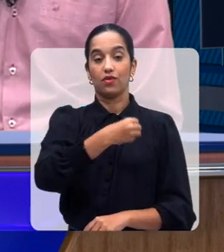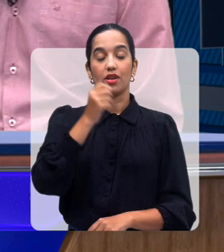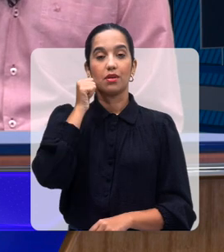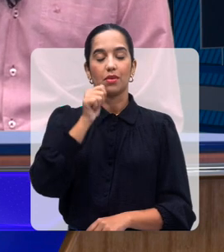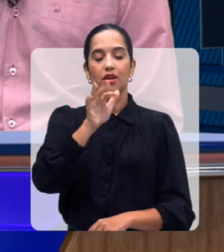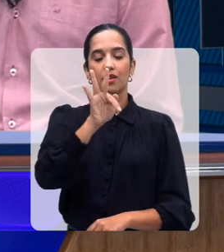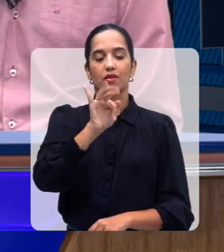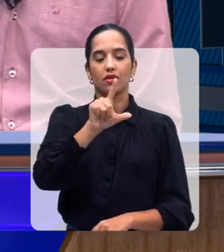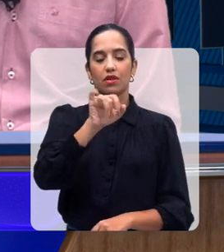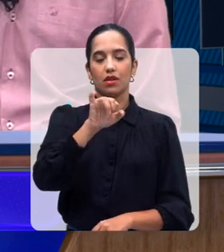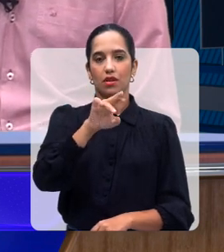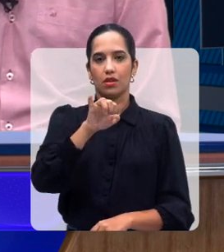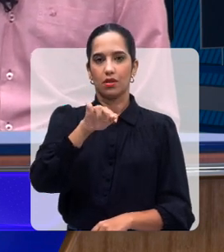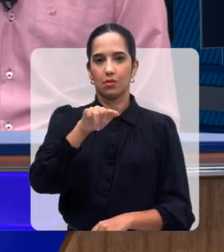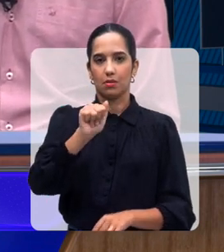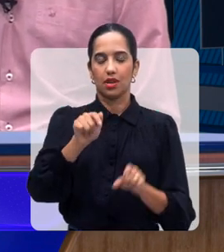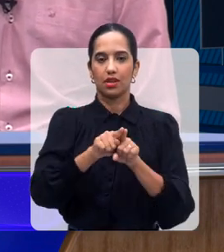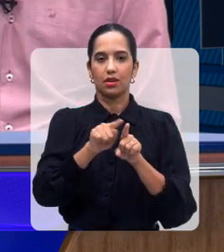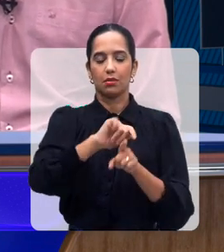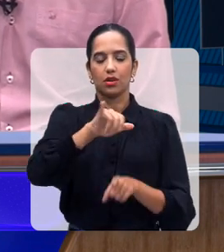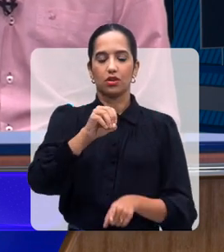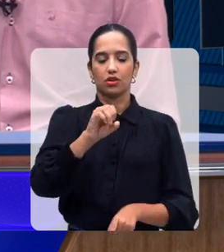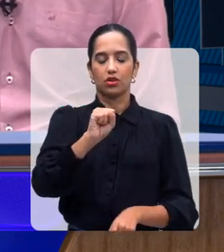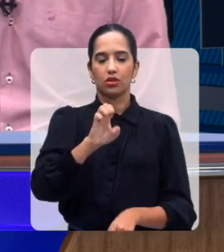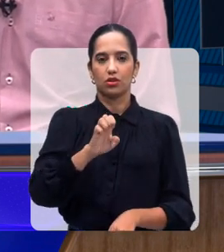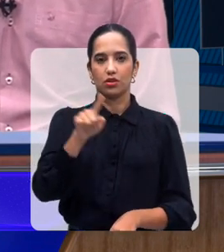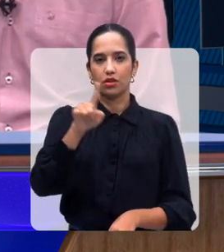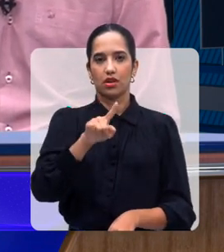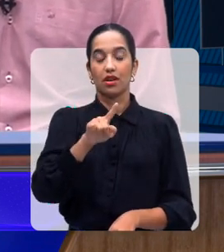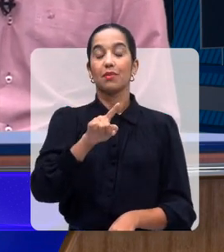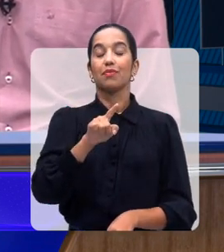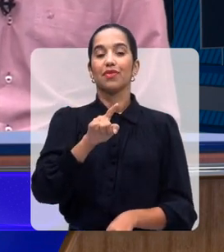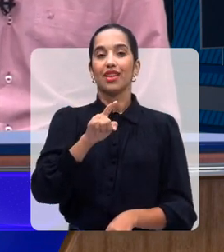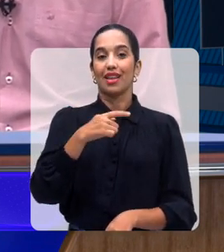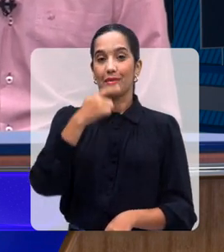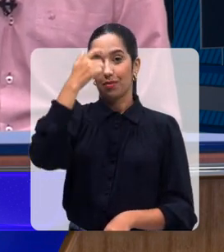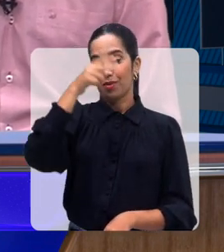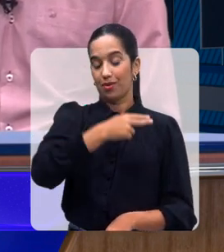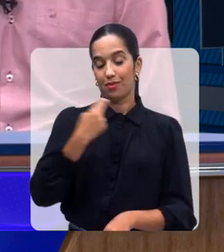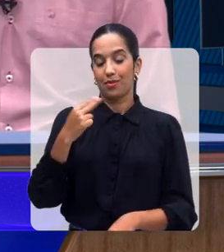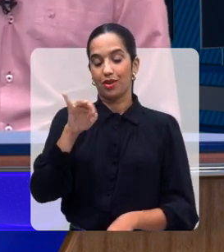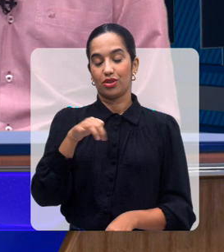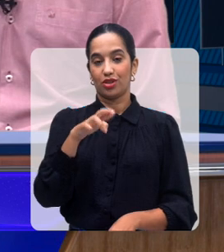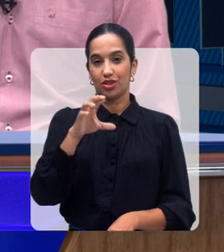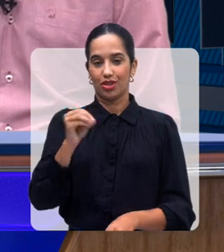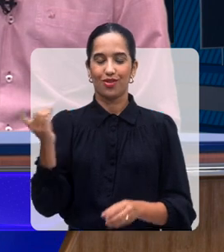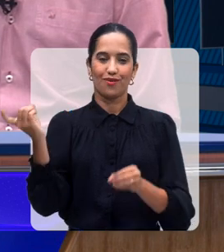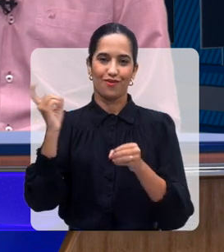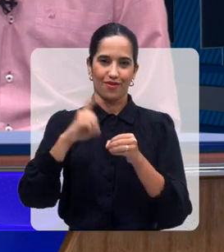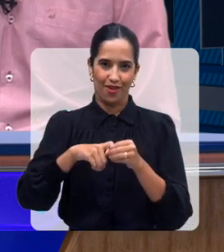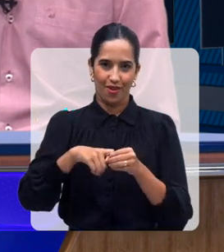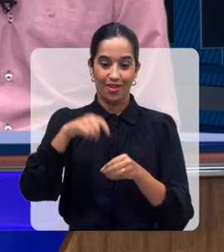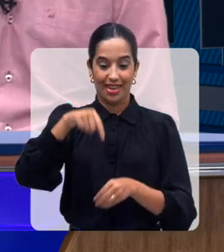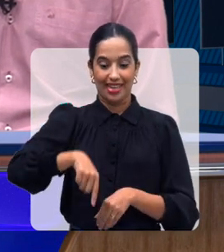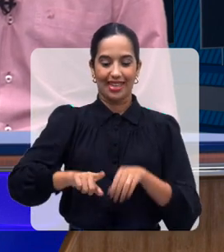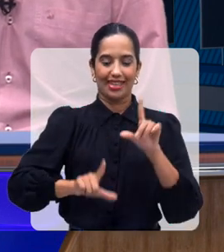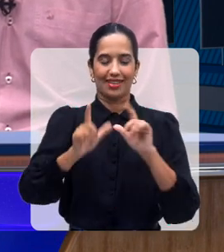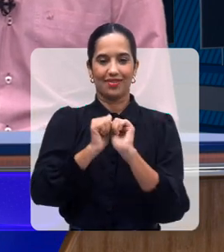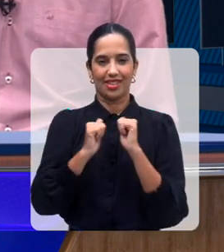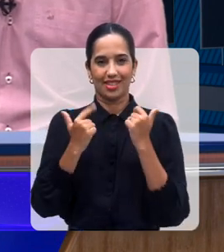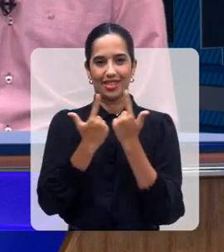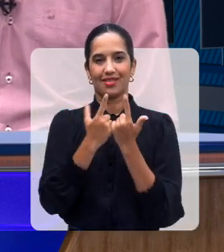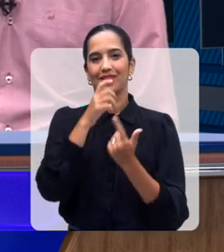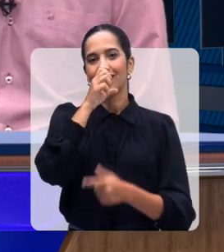o filho da dona Filomena e do senhor José Jorge, o Chico Costa, estarei de volta aqui na